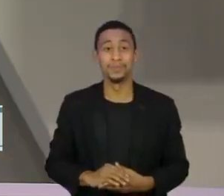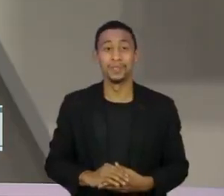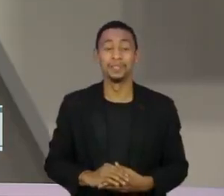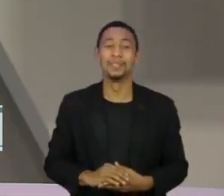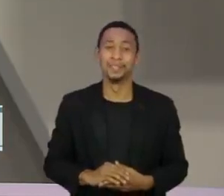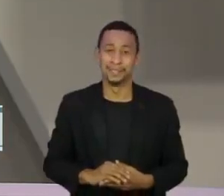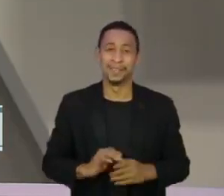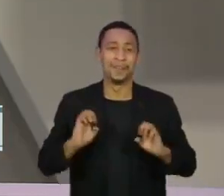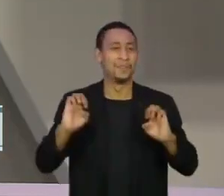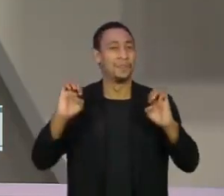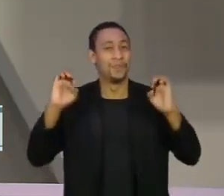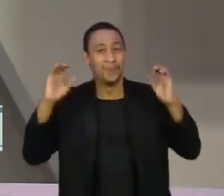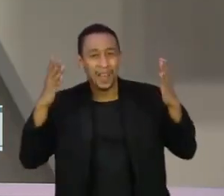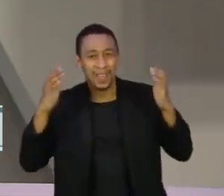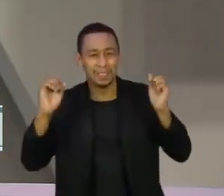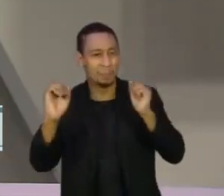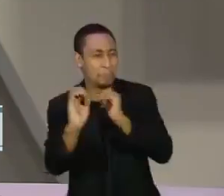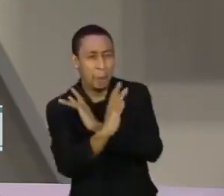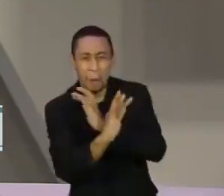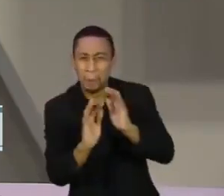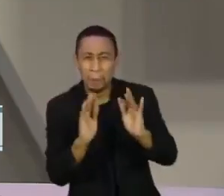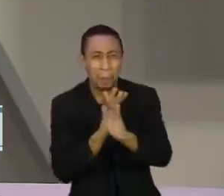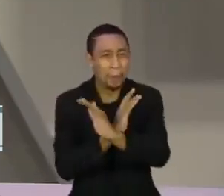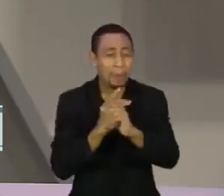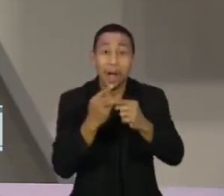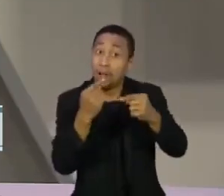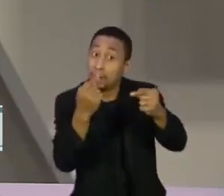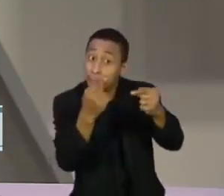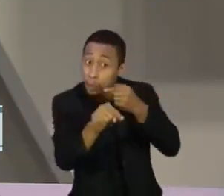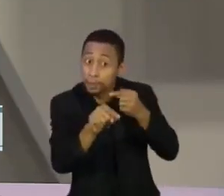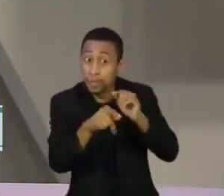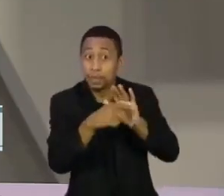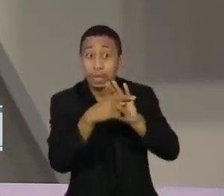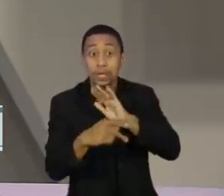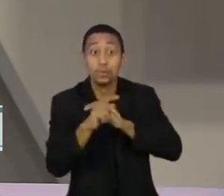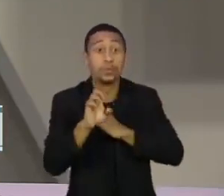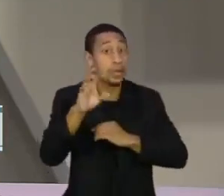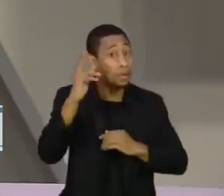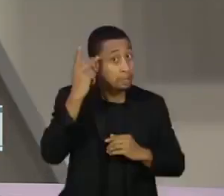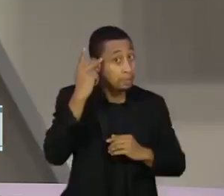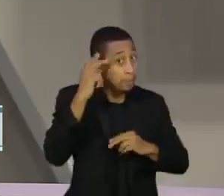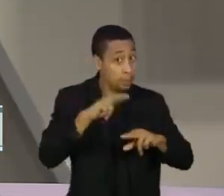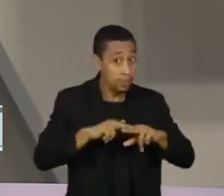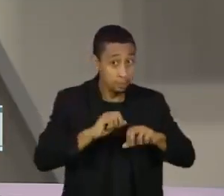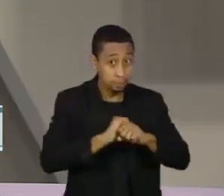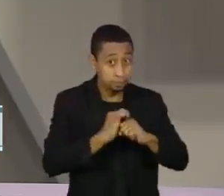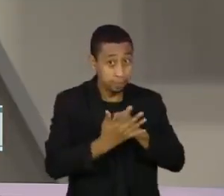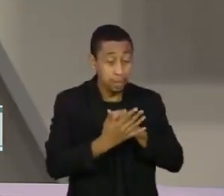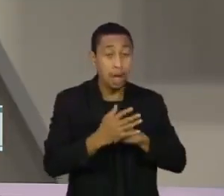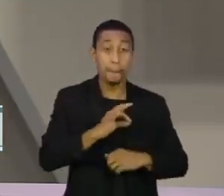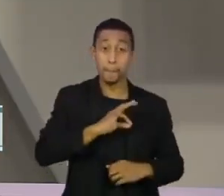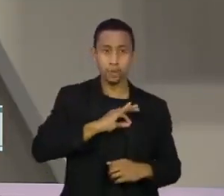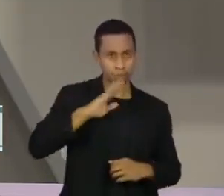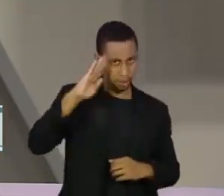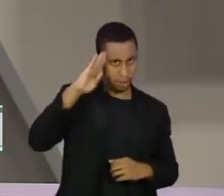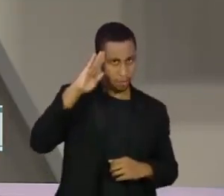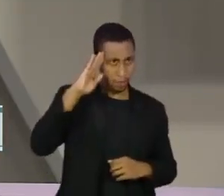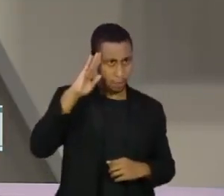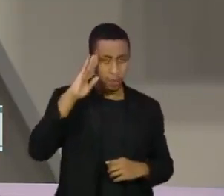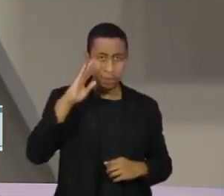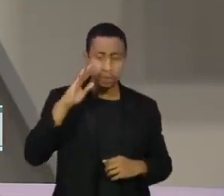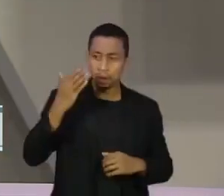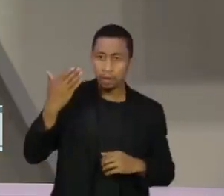Mesmo com festas e aglomerações proibidas em todo o estado de São Paulo por conta da pandemia, a Polícia Civil interrompeu uma